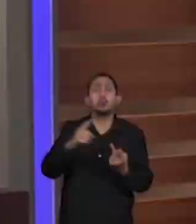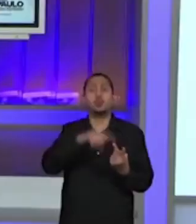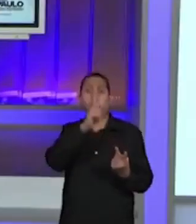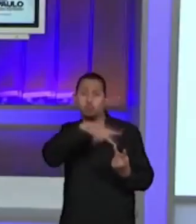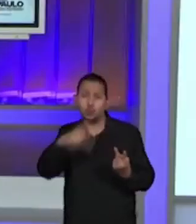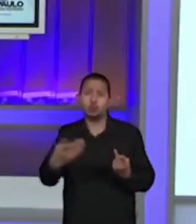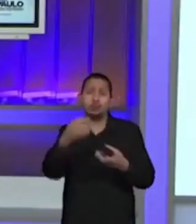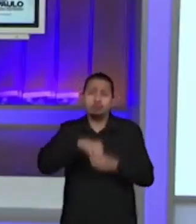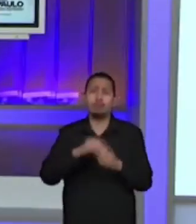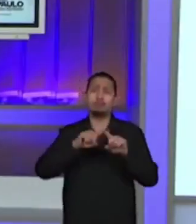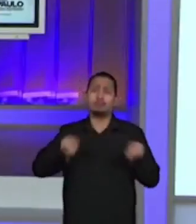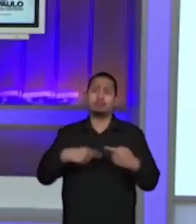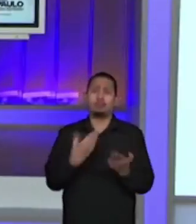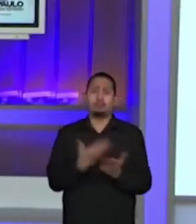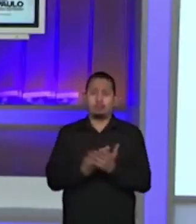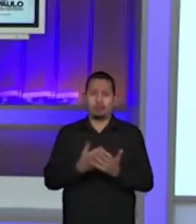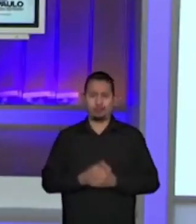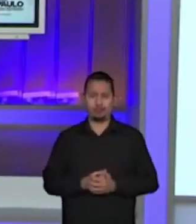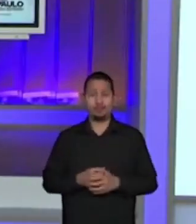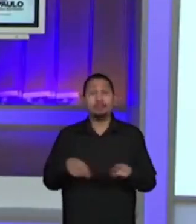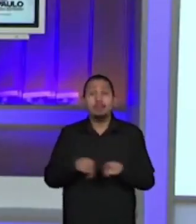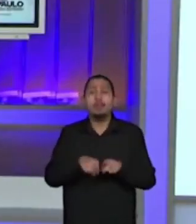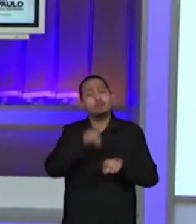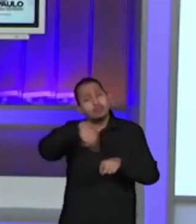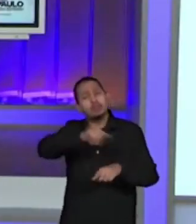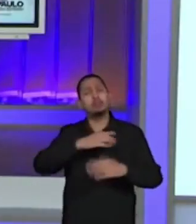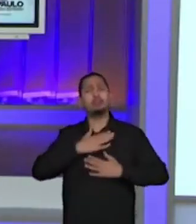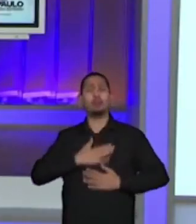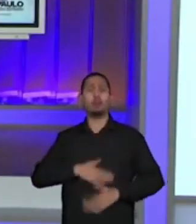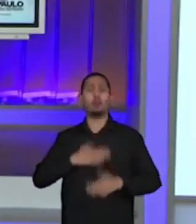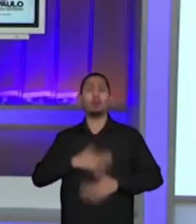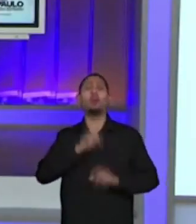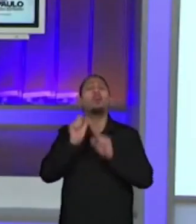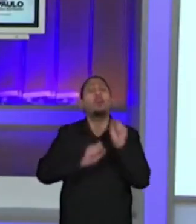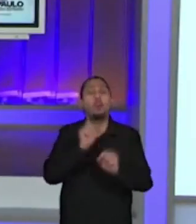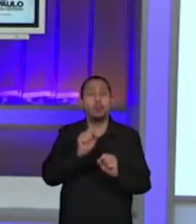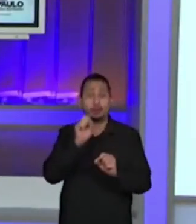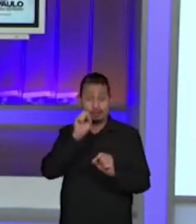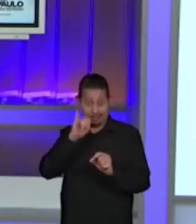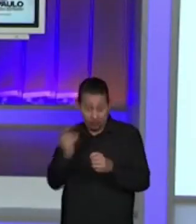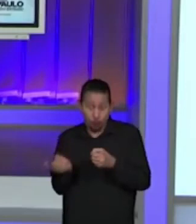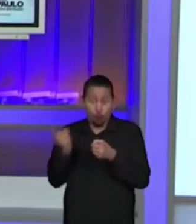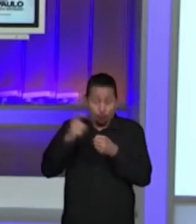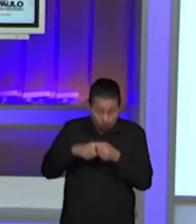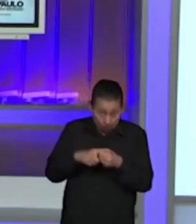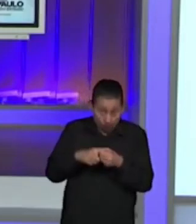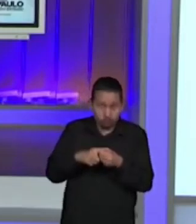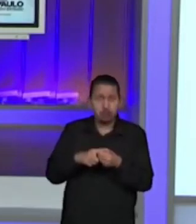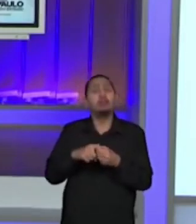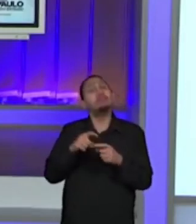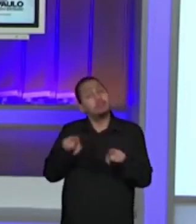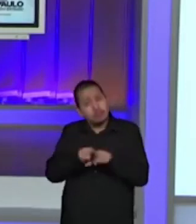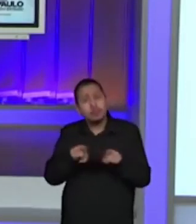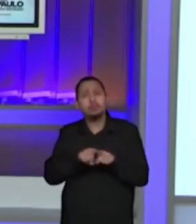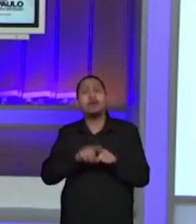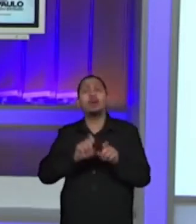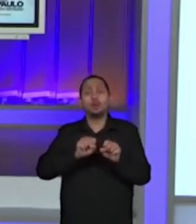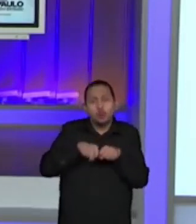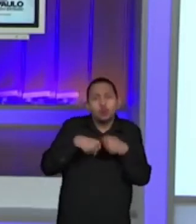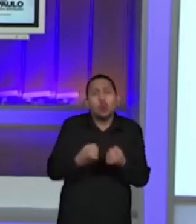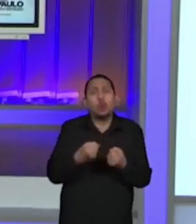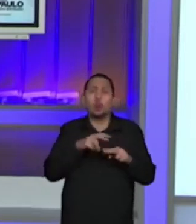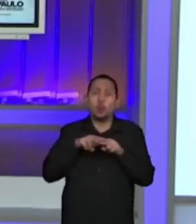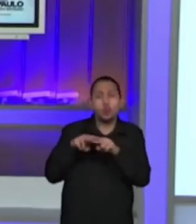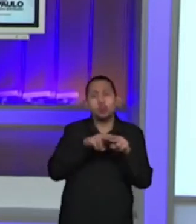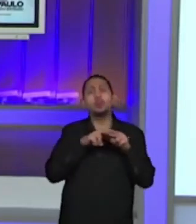de aula. E podem ficar tranquilos que mesmo depois que todas as etapas voltarem, o reforço escolar e a recuperação ainda